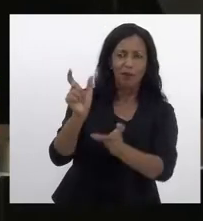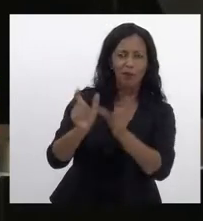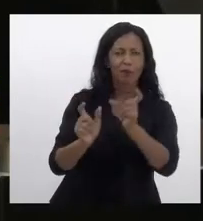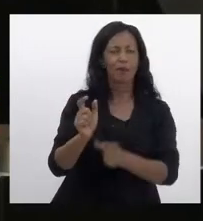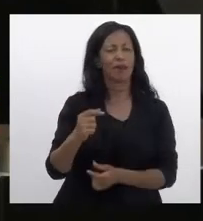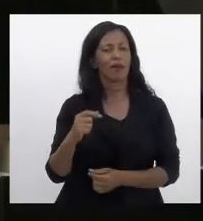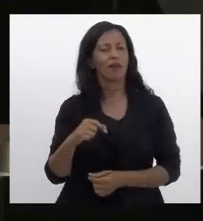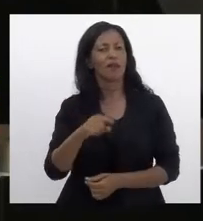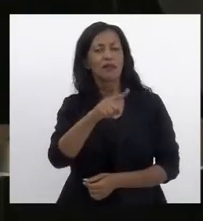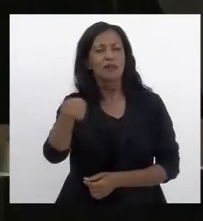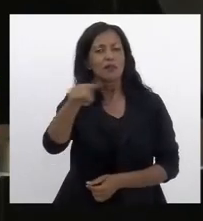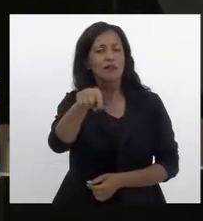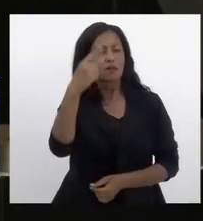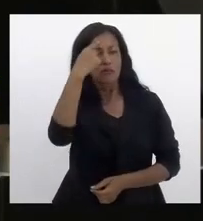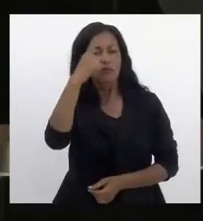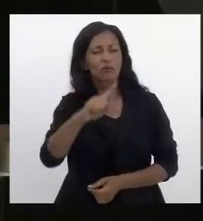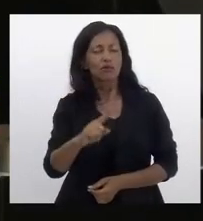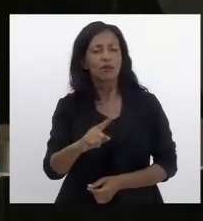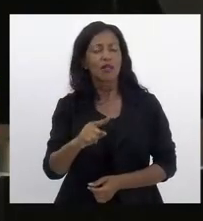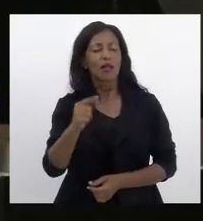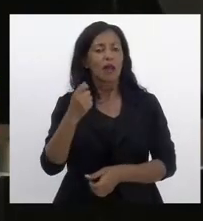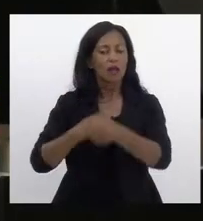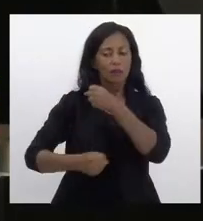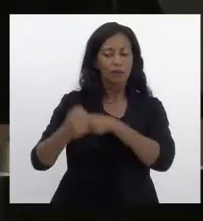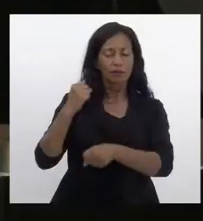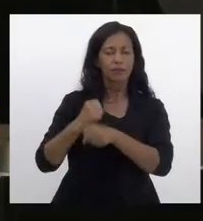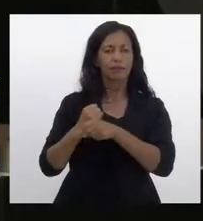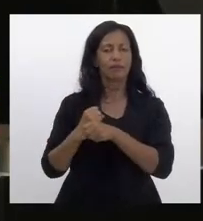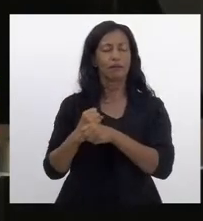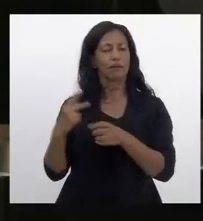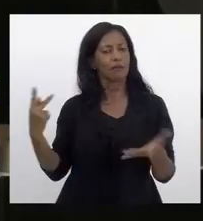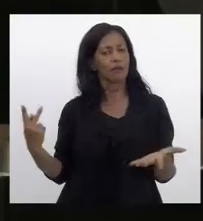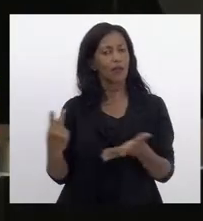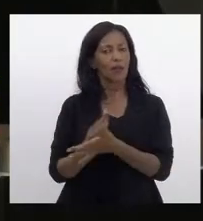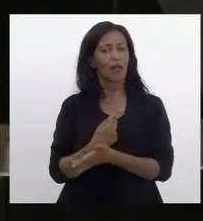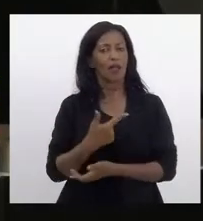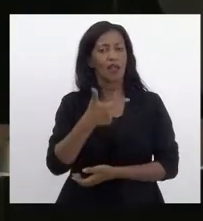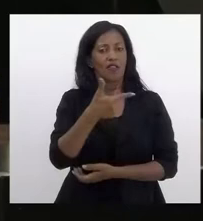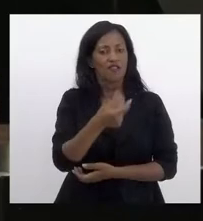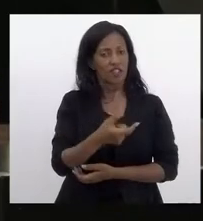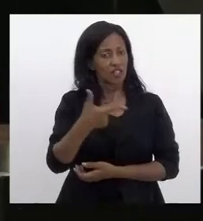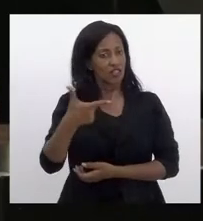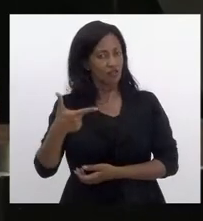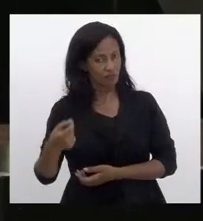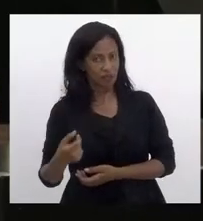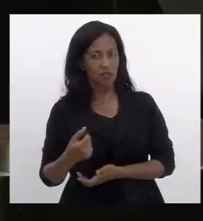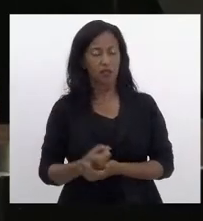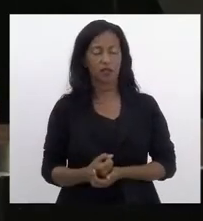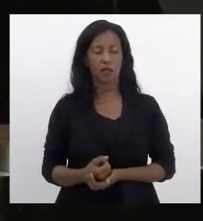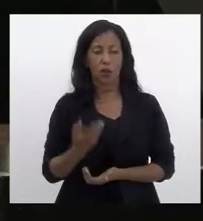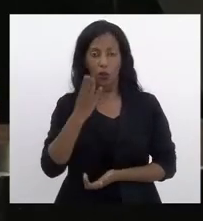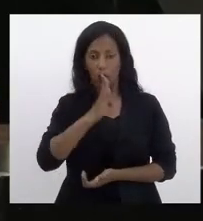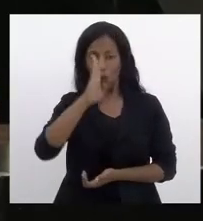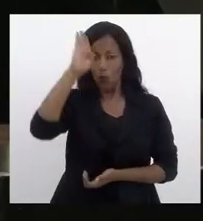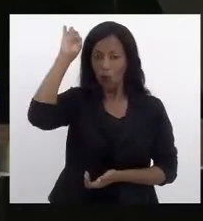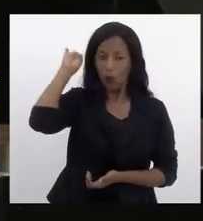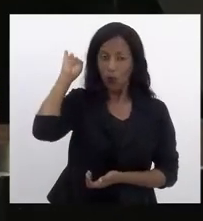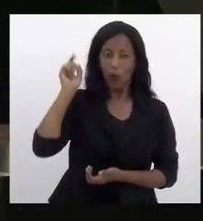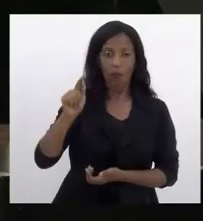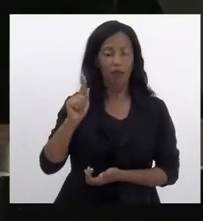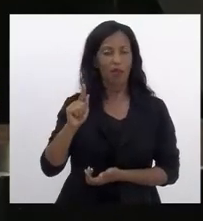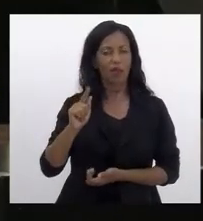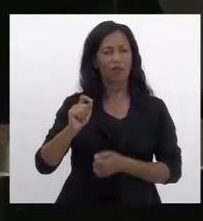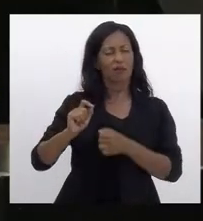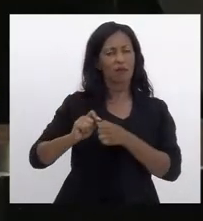não sabe, no ano passado, foram, em 2020, o Corpo de Bombeiros